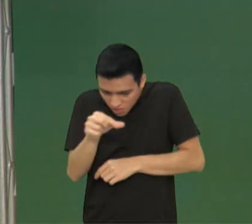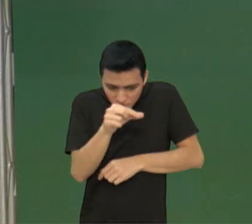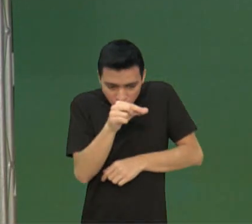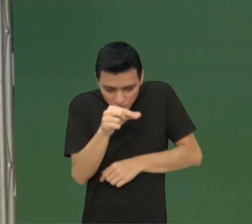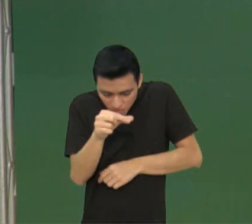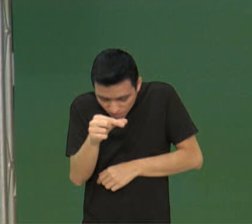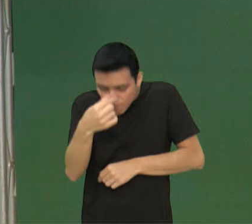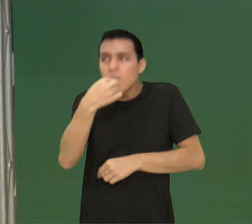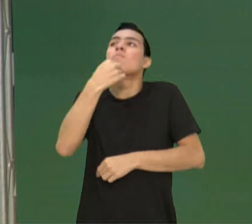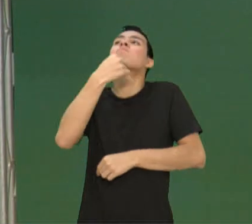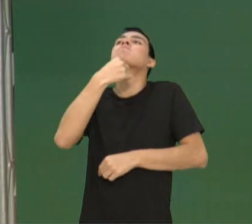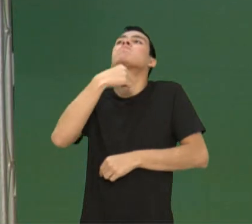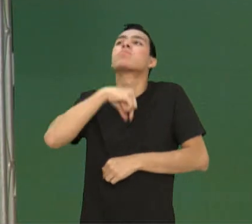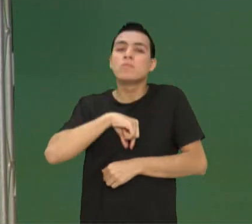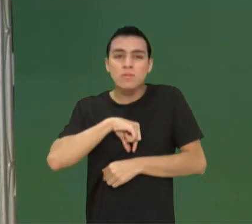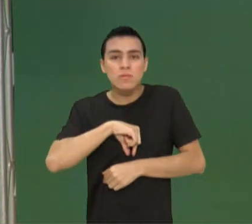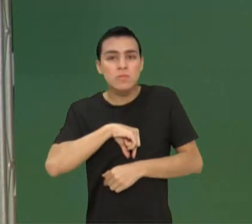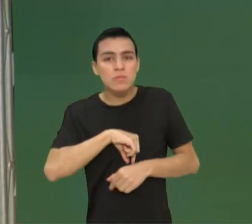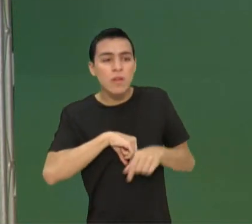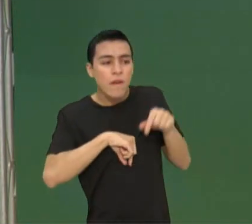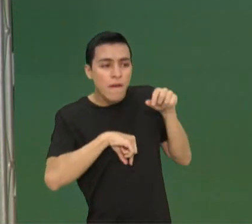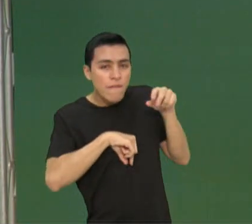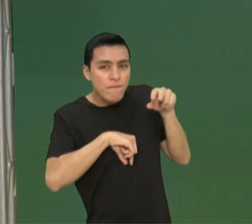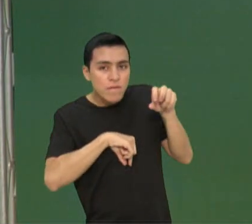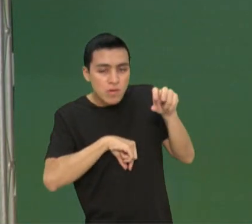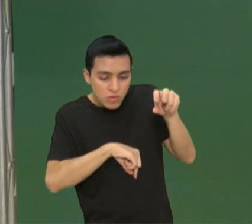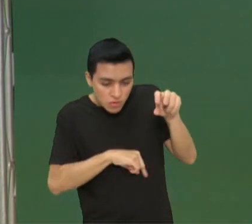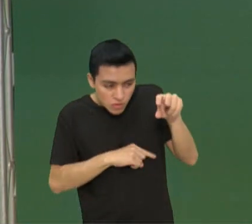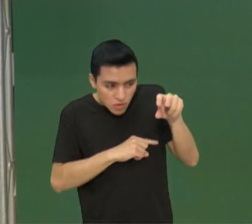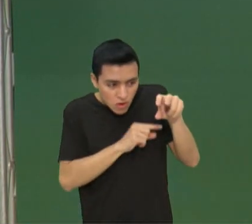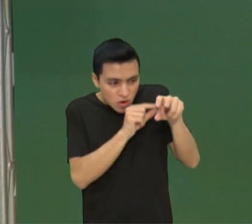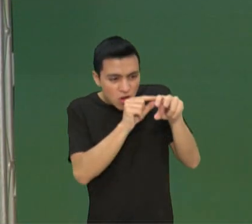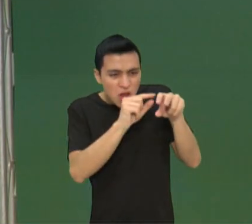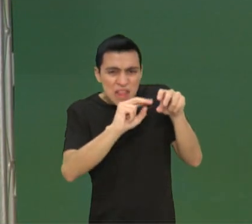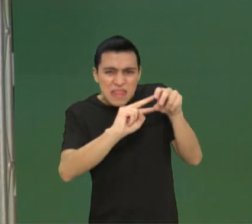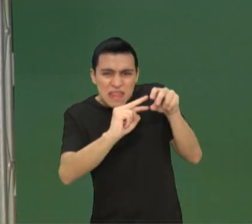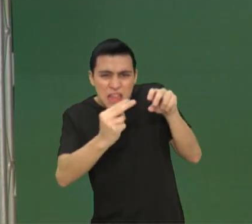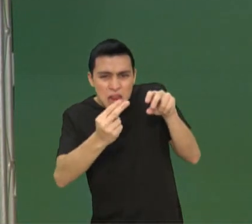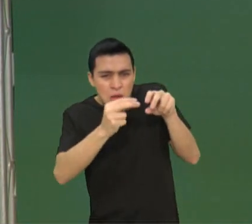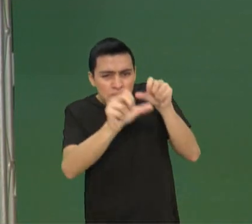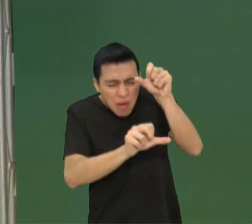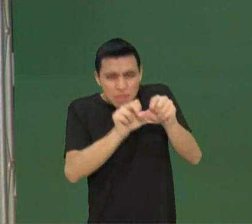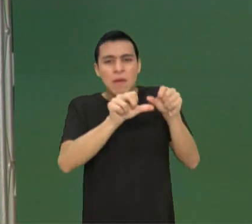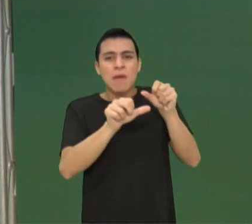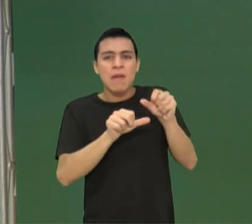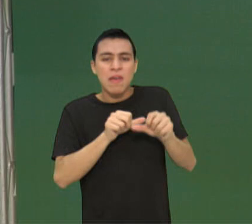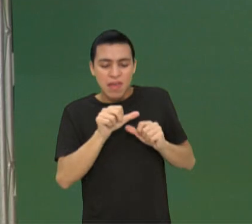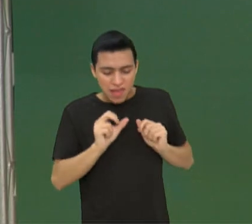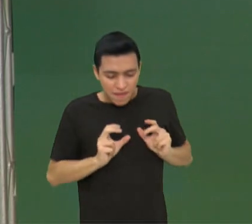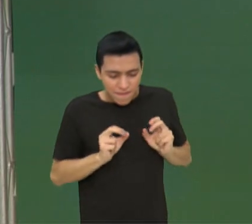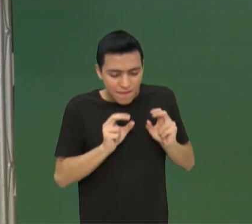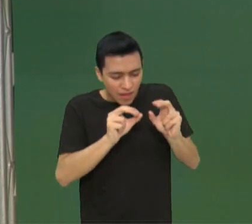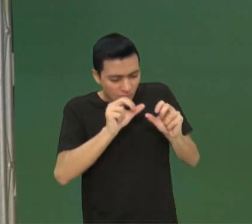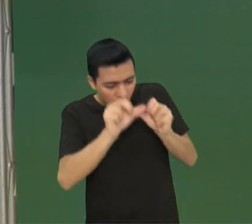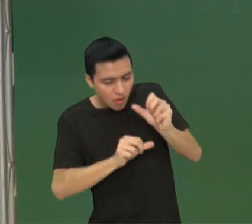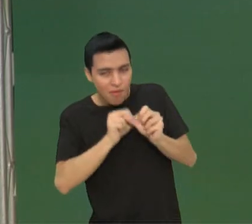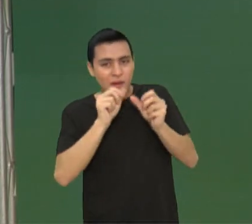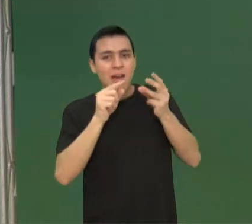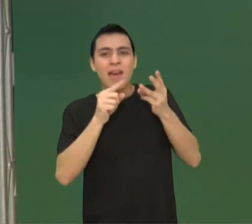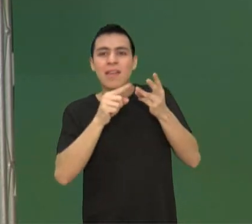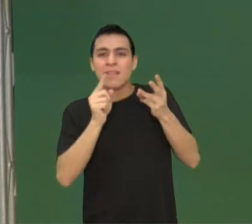DNA de um vírus, sobre o DNA de uma célula cancerígena, sobre o DNA de uma bactéria. Uau,